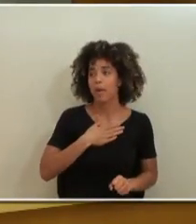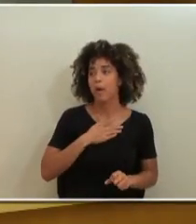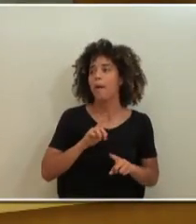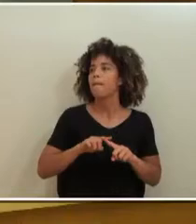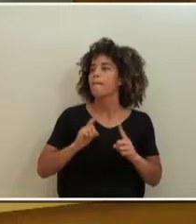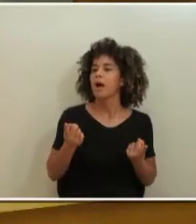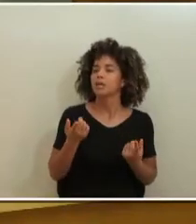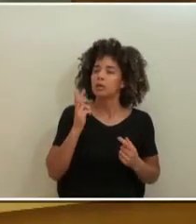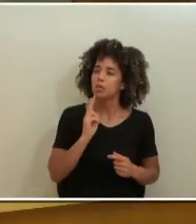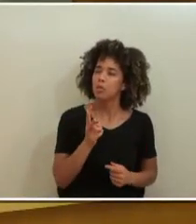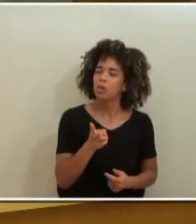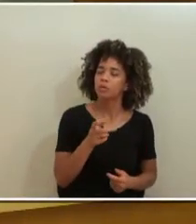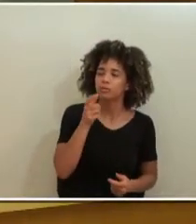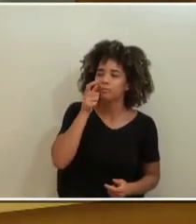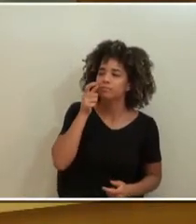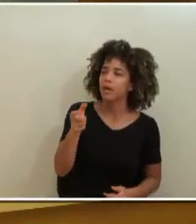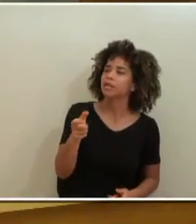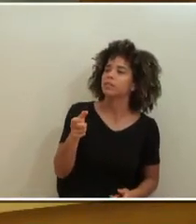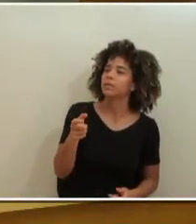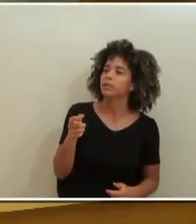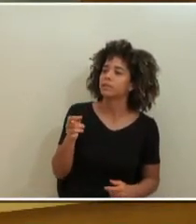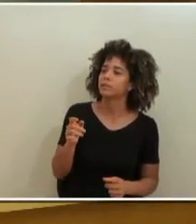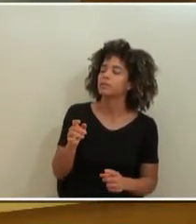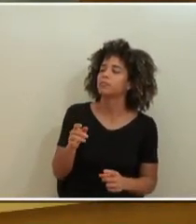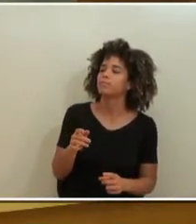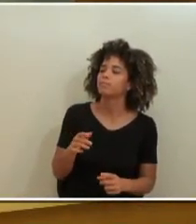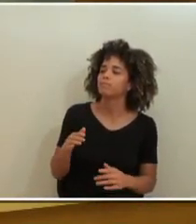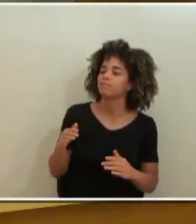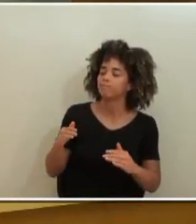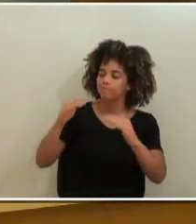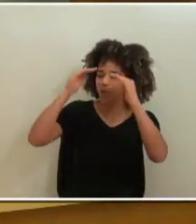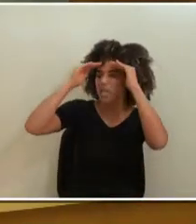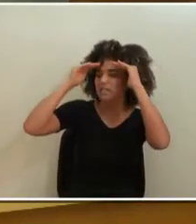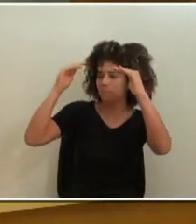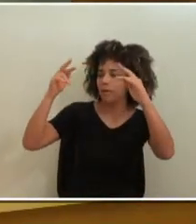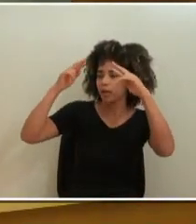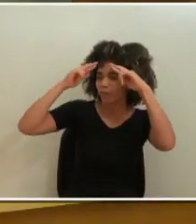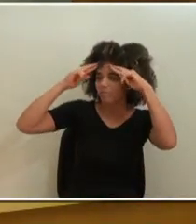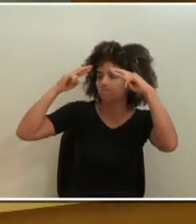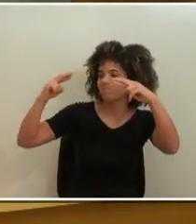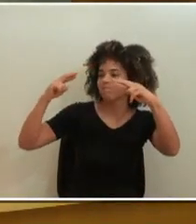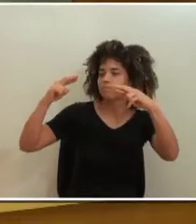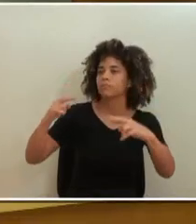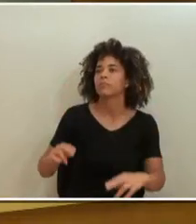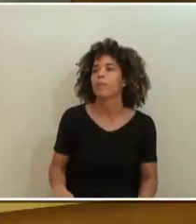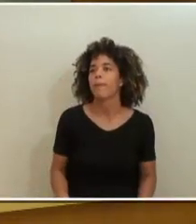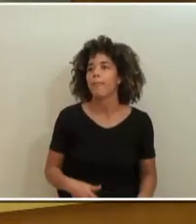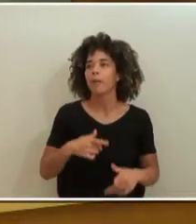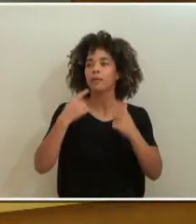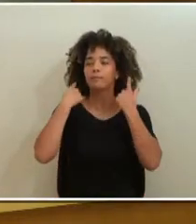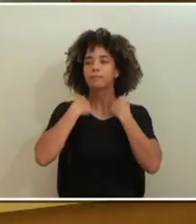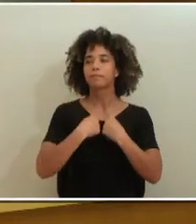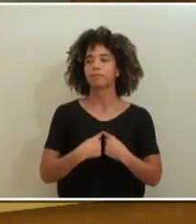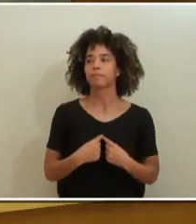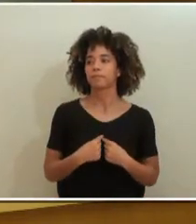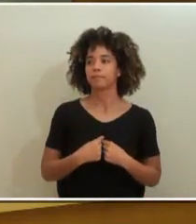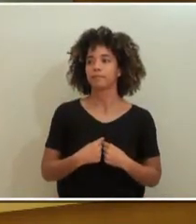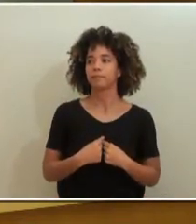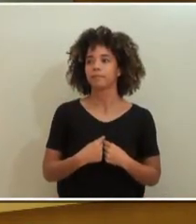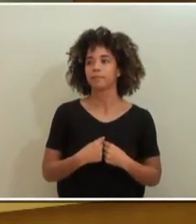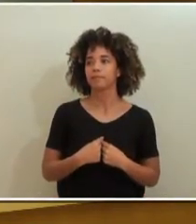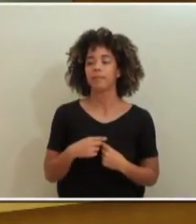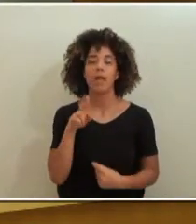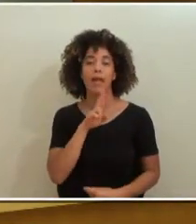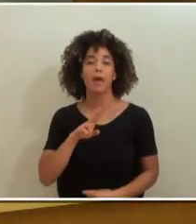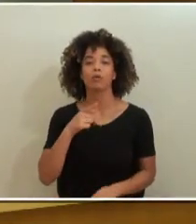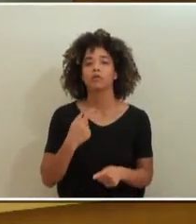CA Esperança, ao qual eu faço parte. Eu estou usando um lenço que, para mim, é tão importante quanto qualquer um